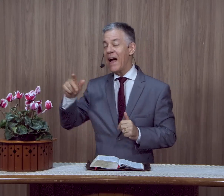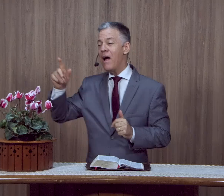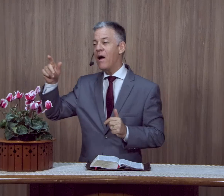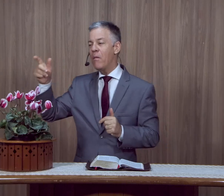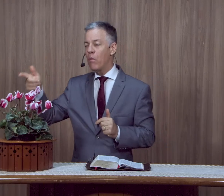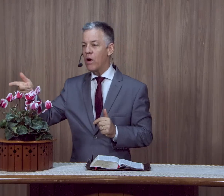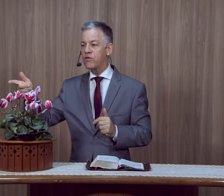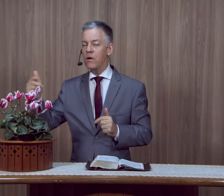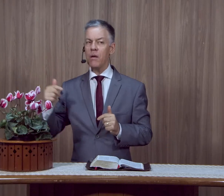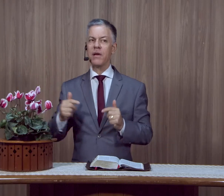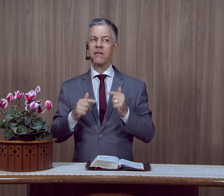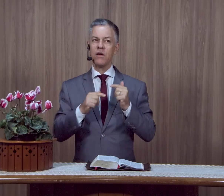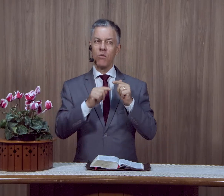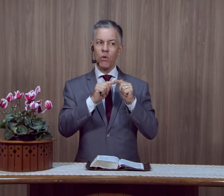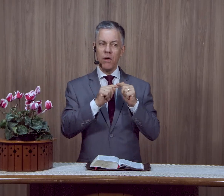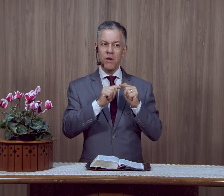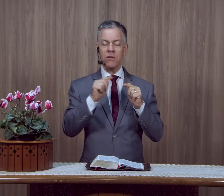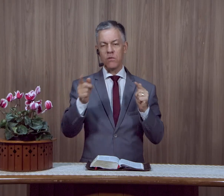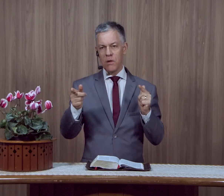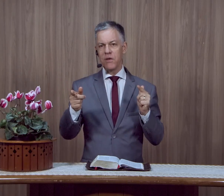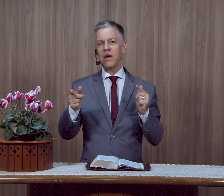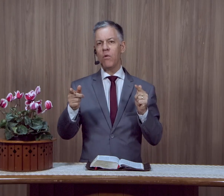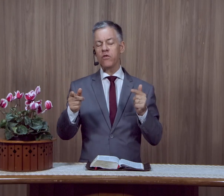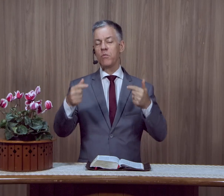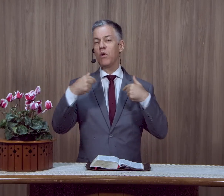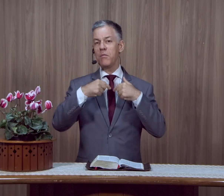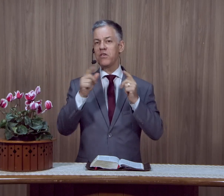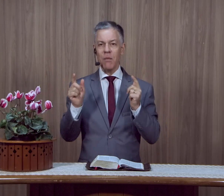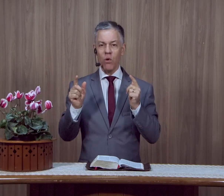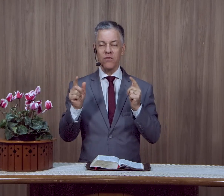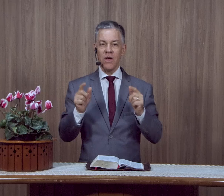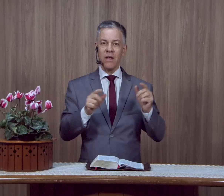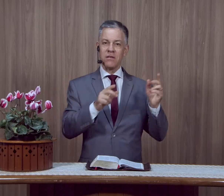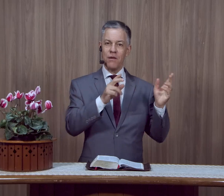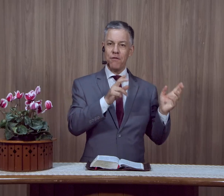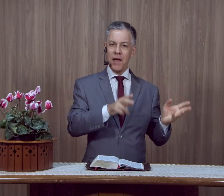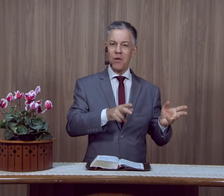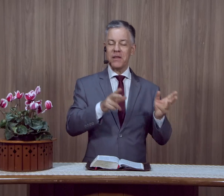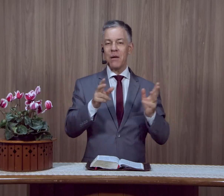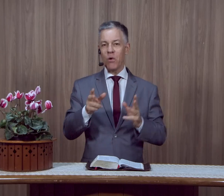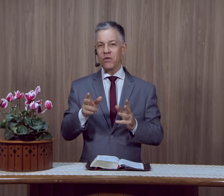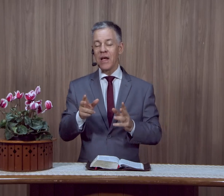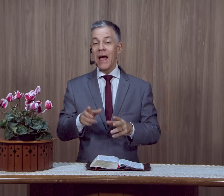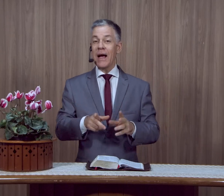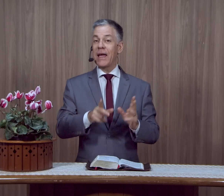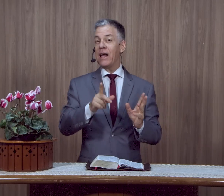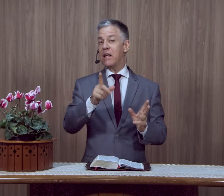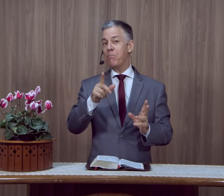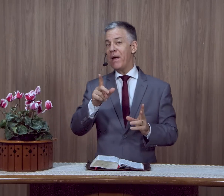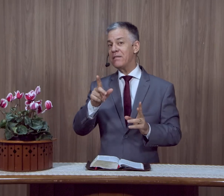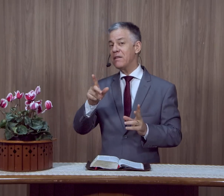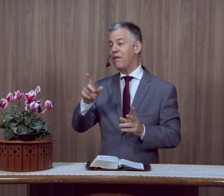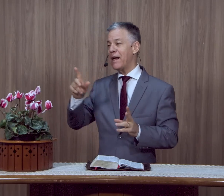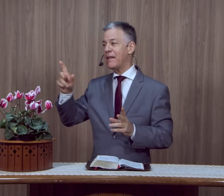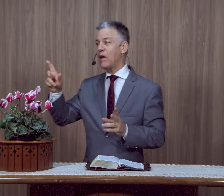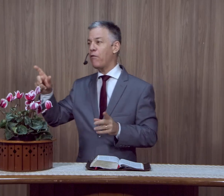até a morte. Ah, mas quer dizer que o meu limite, o seu limite é a morte. O meu limite é a morte. Ser fiel até a morte. Aquele que perseverar até o